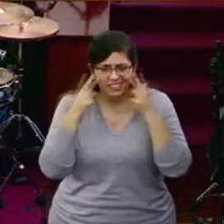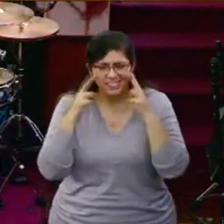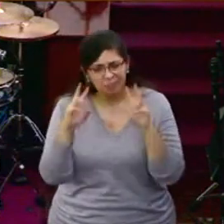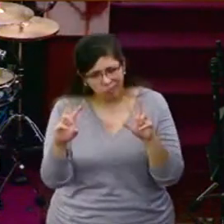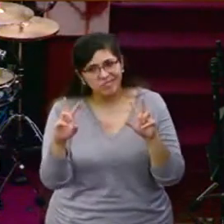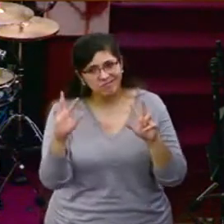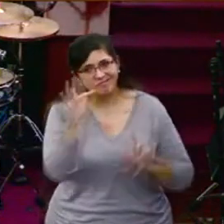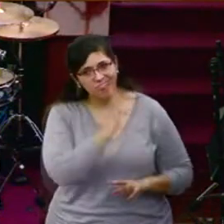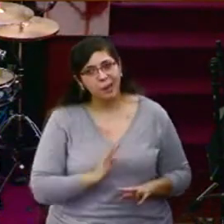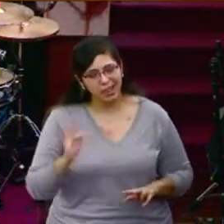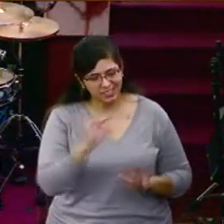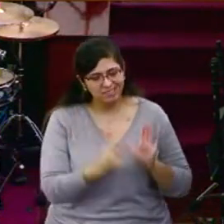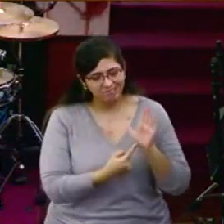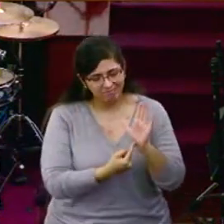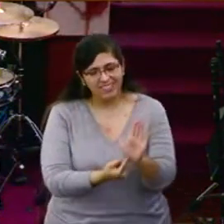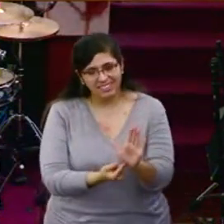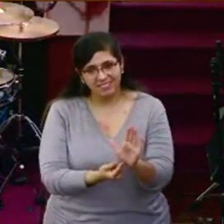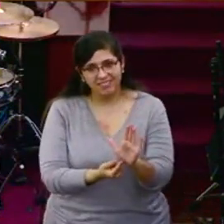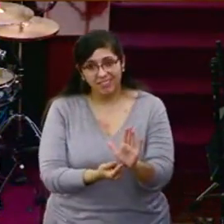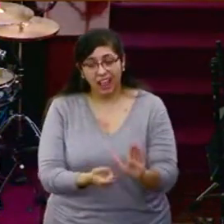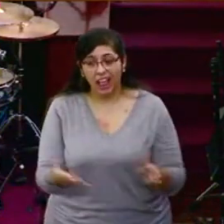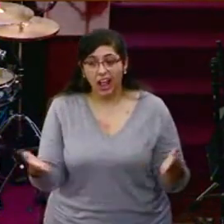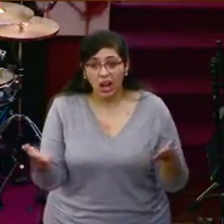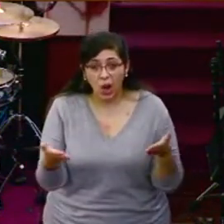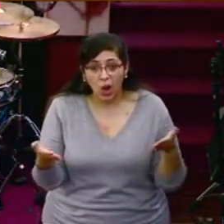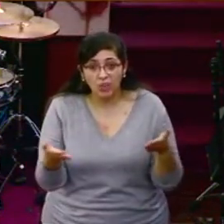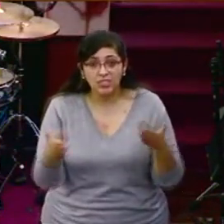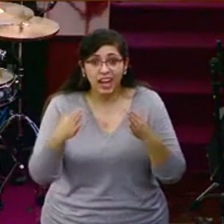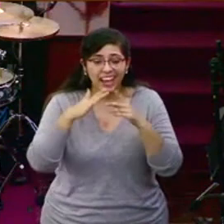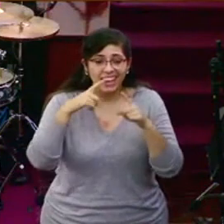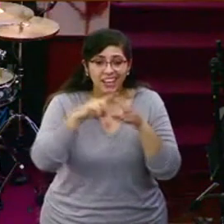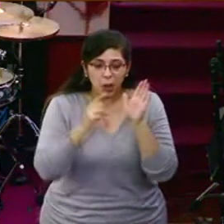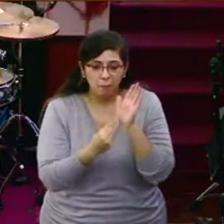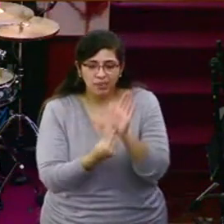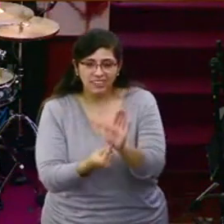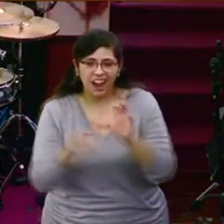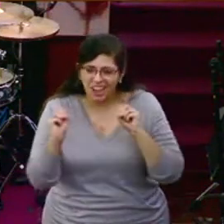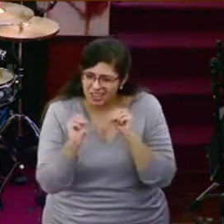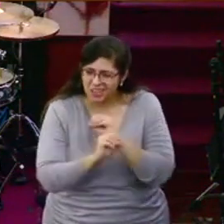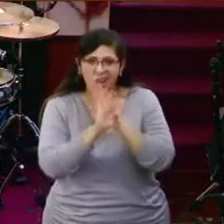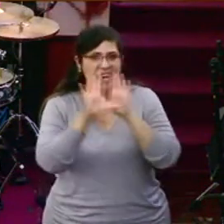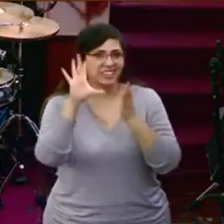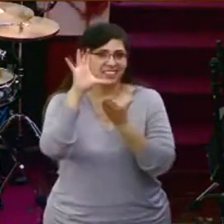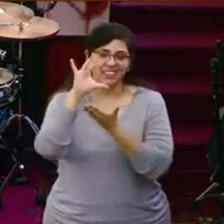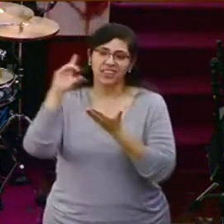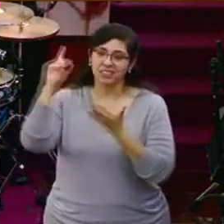deus que a igreja pode fazer nos dias atuais é dar um testemunho da glória de deus que ela é forte